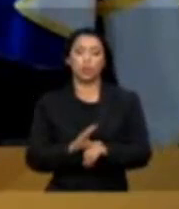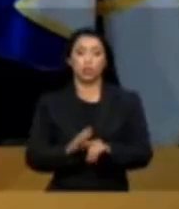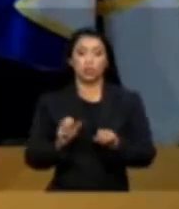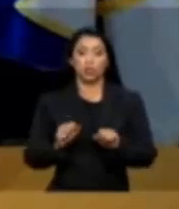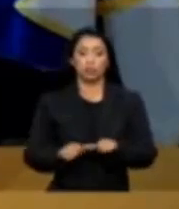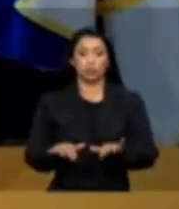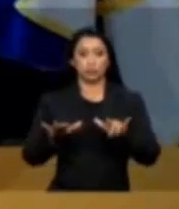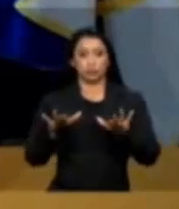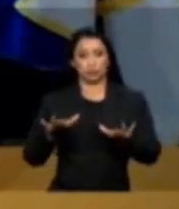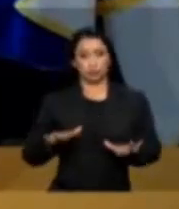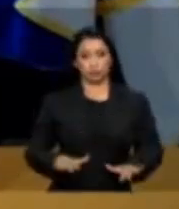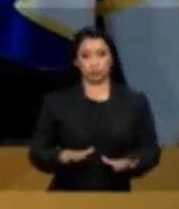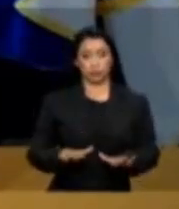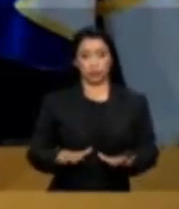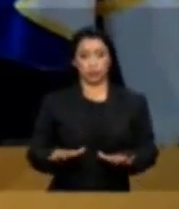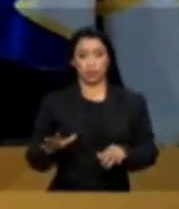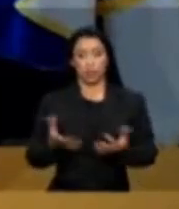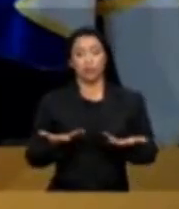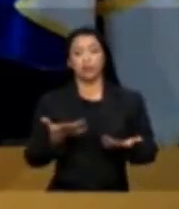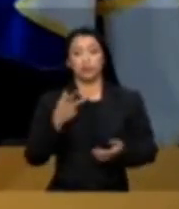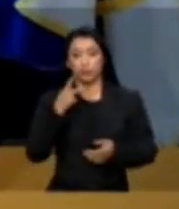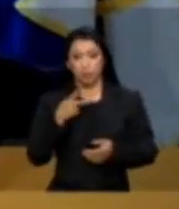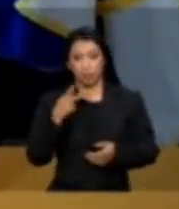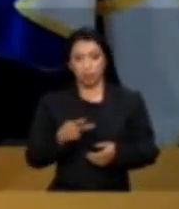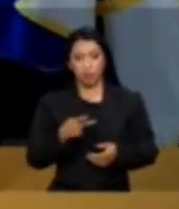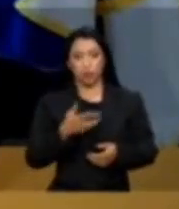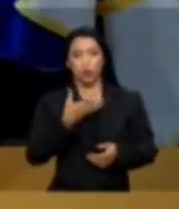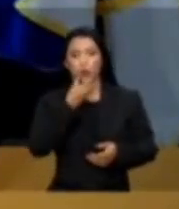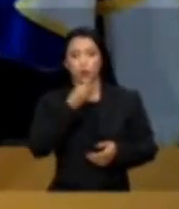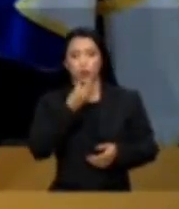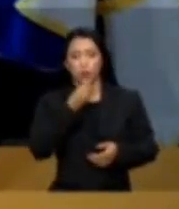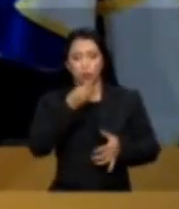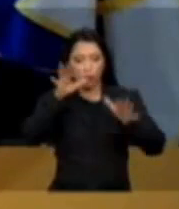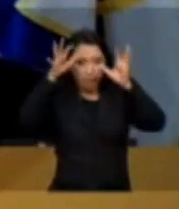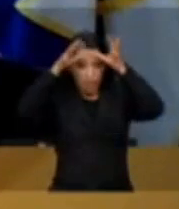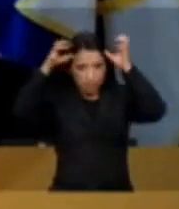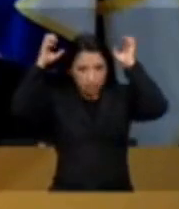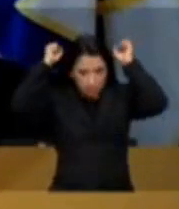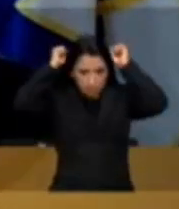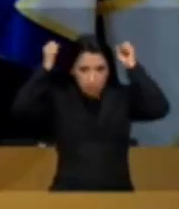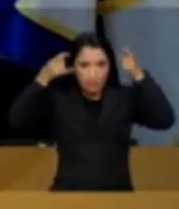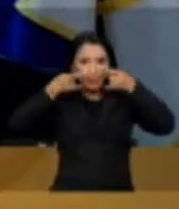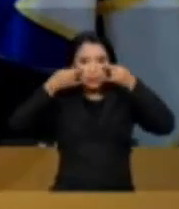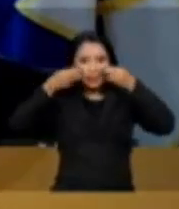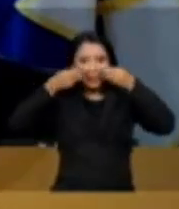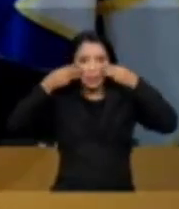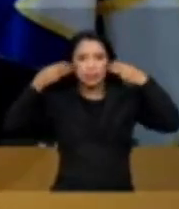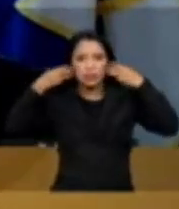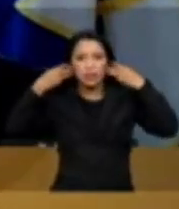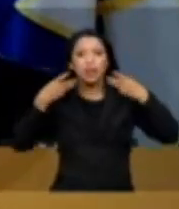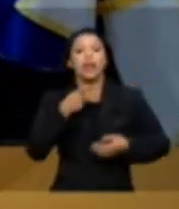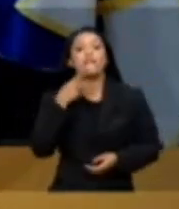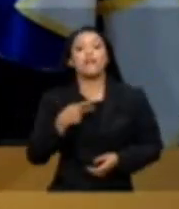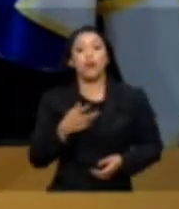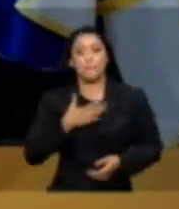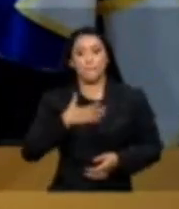Nacional Constituinte, a palavra foi franqueada ao cacique Raoni, que registrou, abro aspas, meu povo